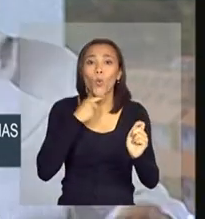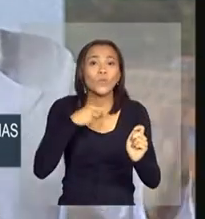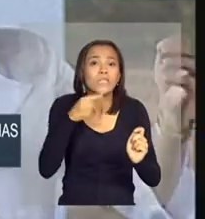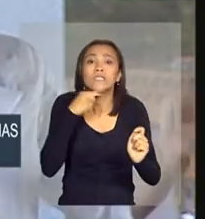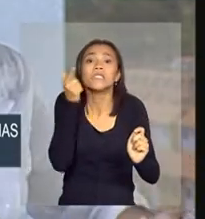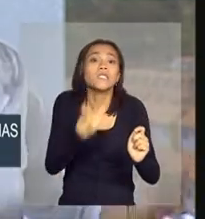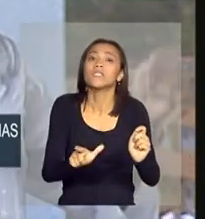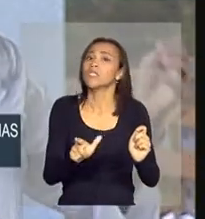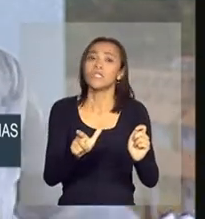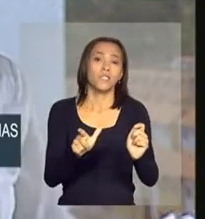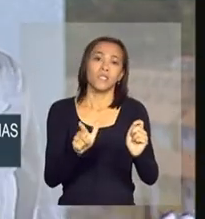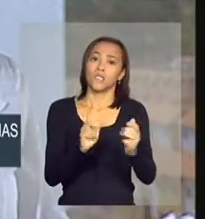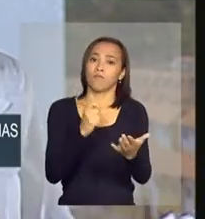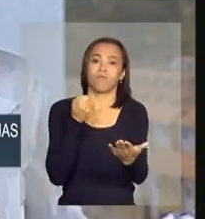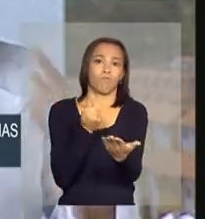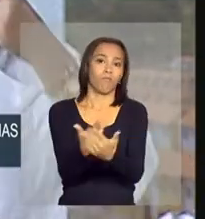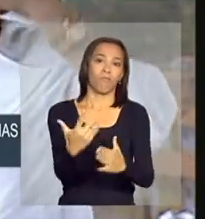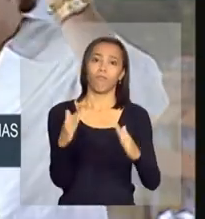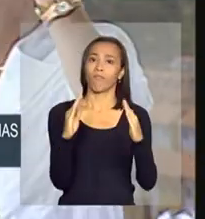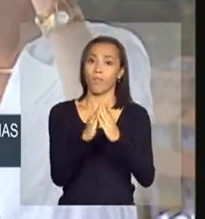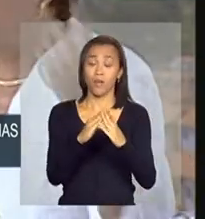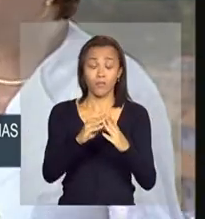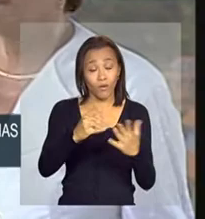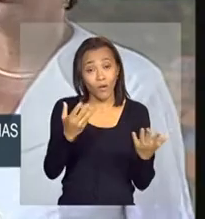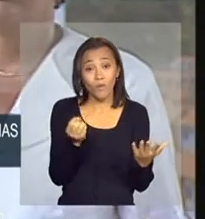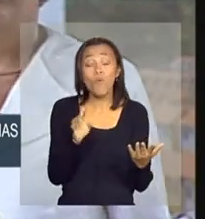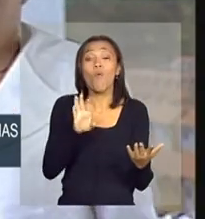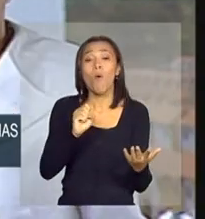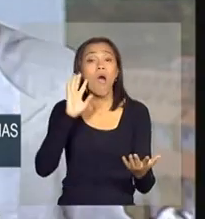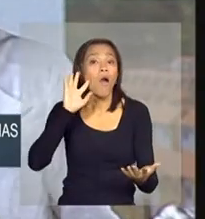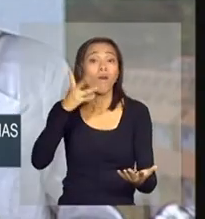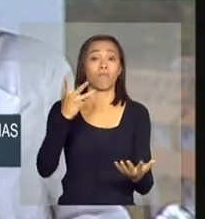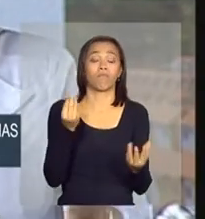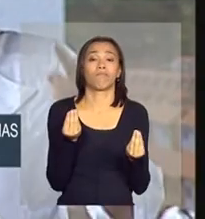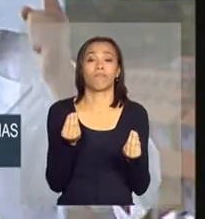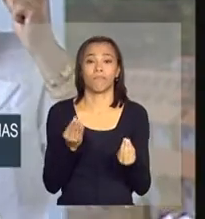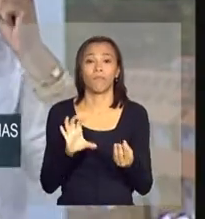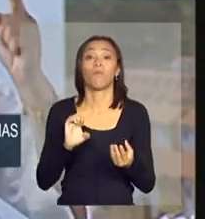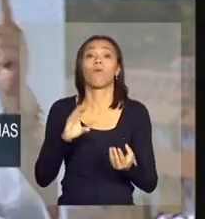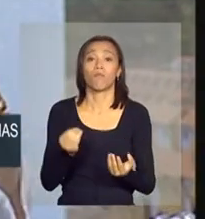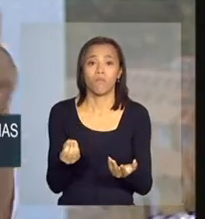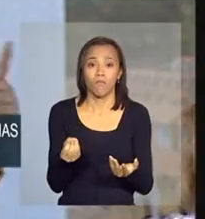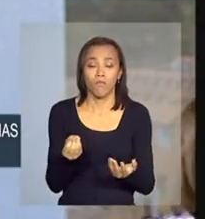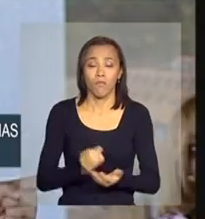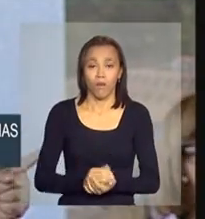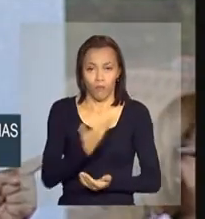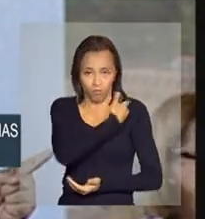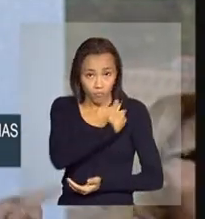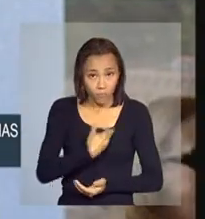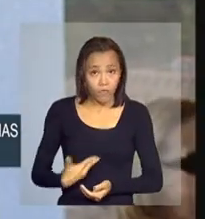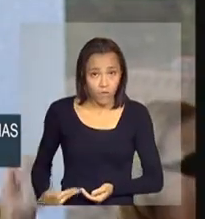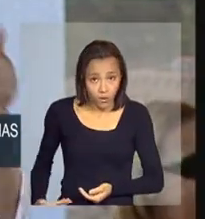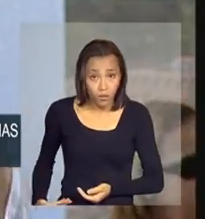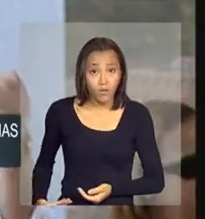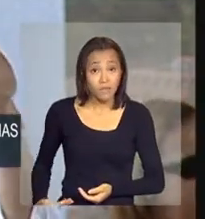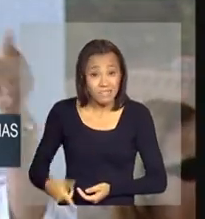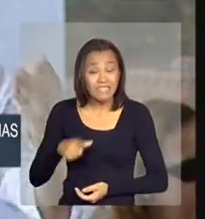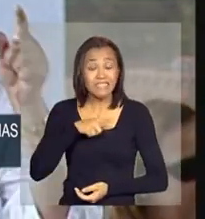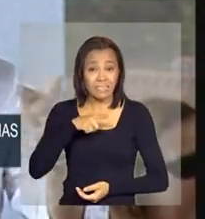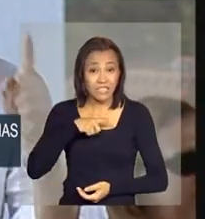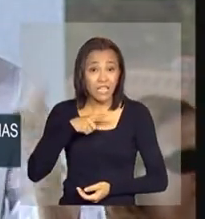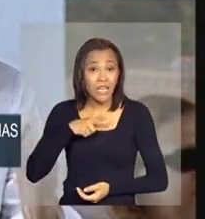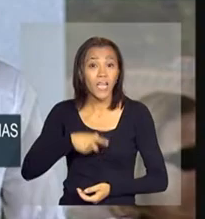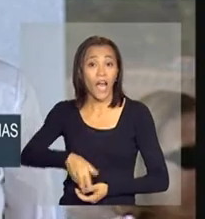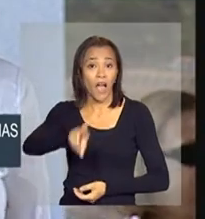conta não fecha de jeito nenhum só sem um jeito e o governo tem a